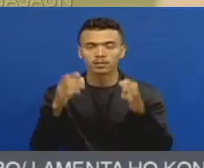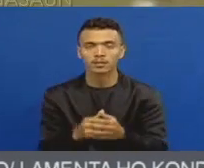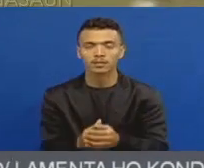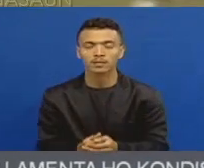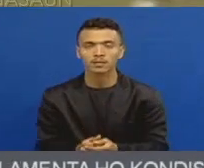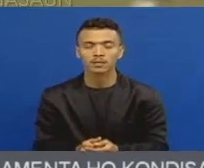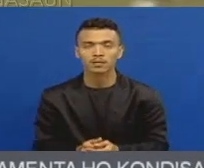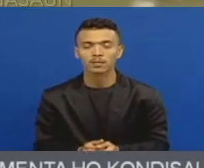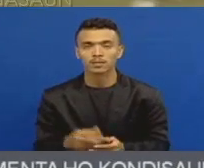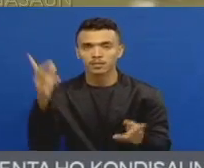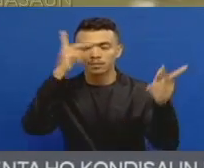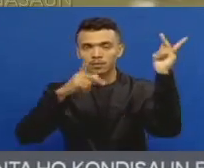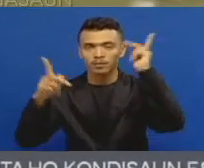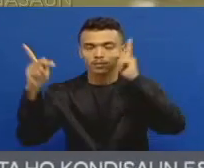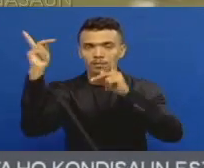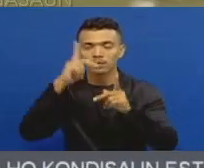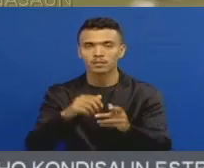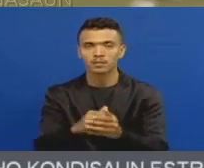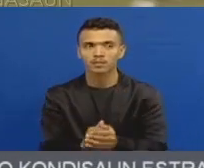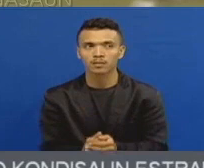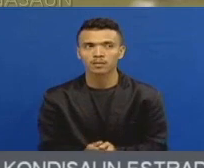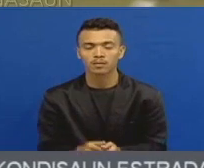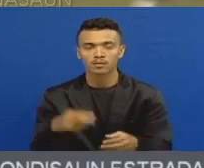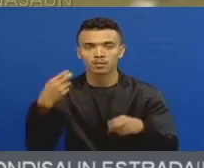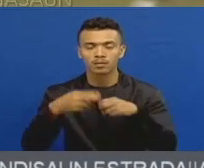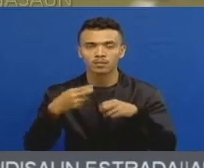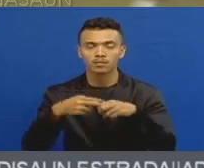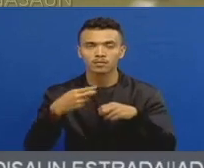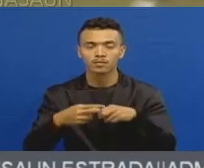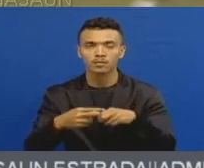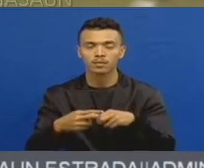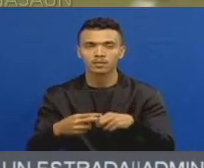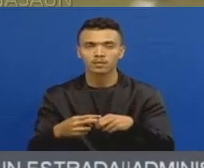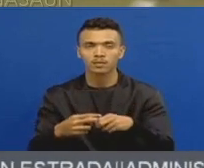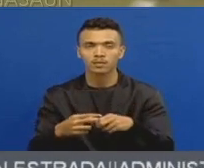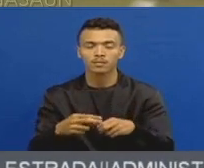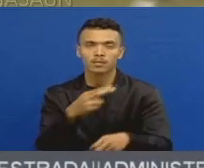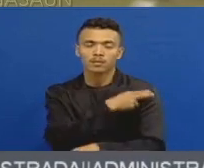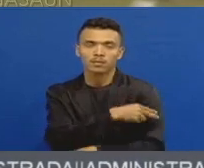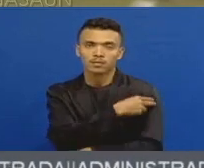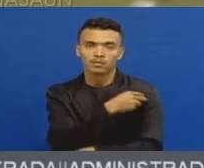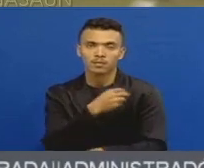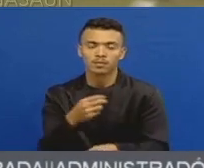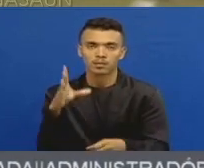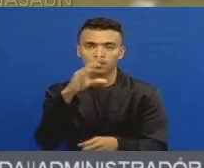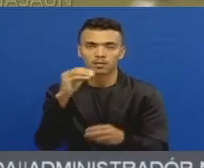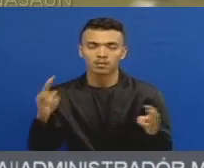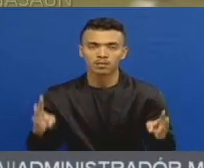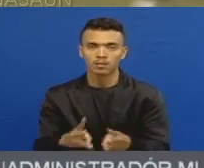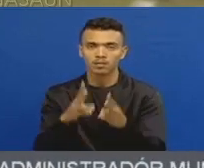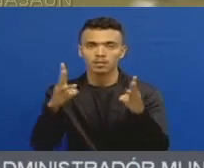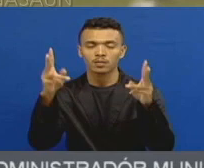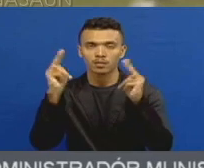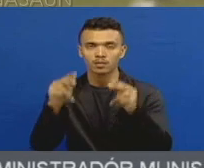triste preocupasyon niya difícil maka ame niya hospital ame niya estrada thank you